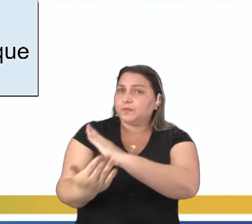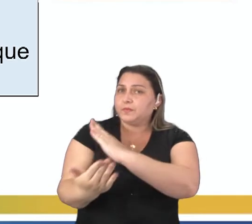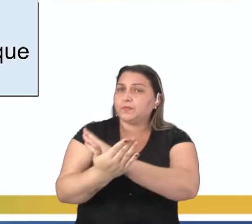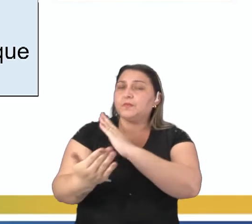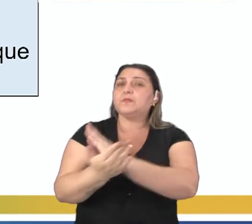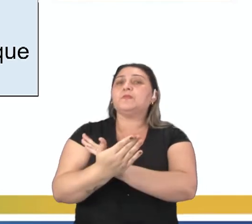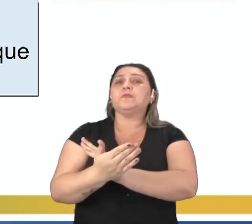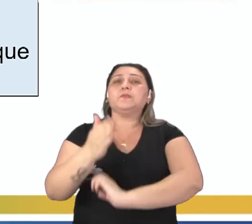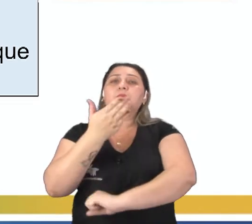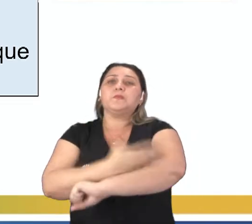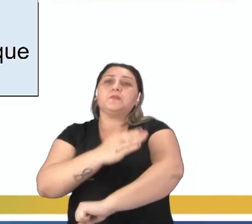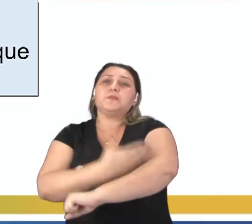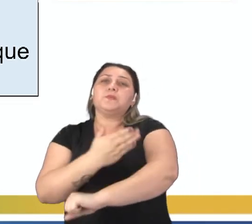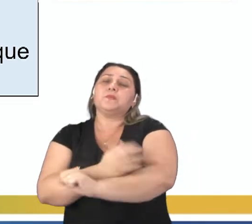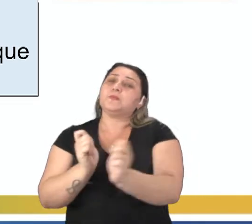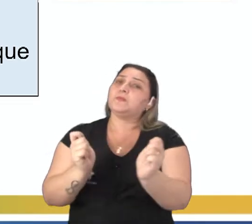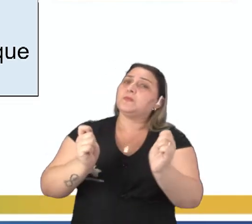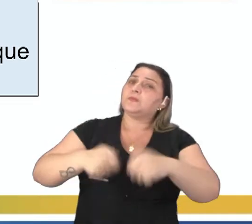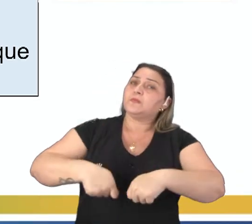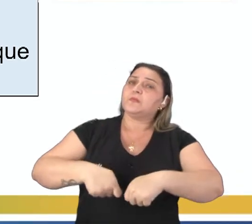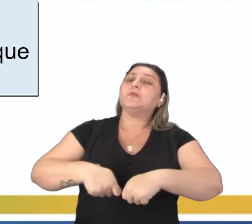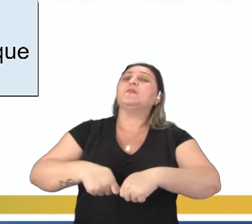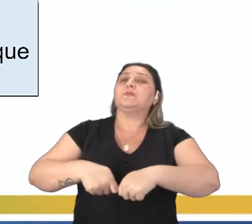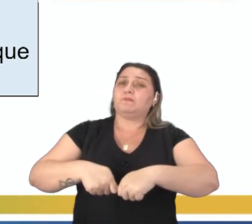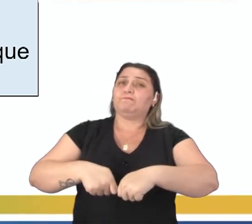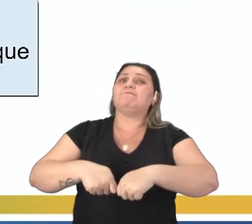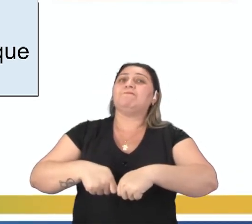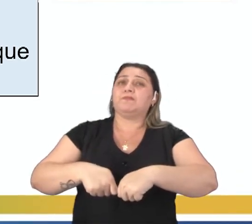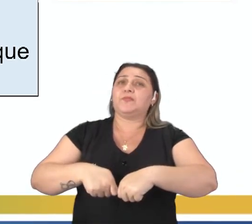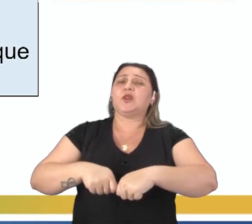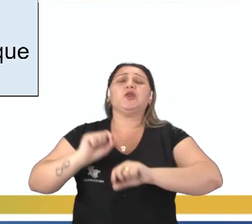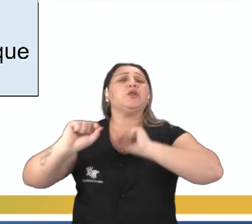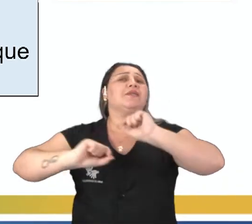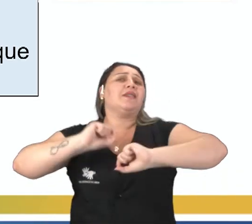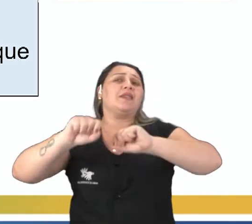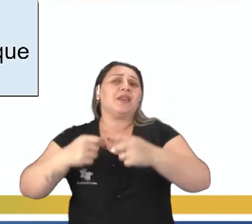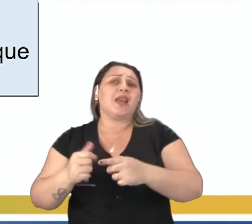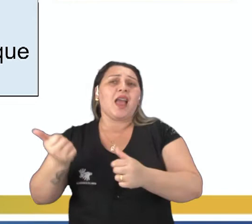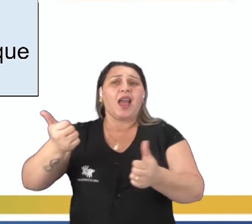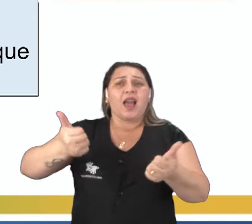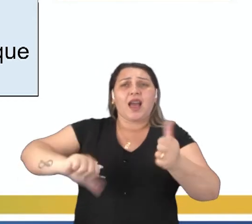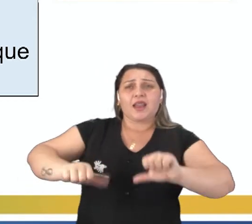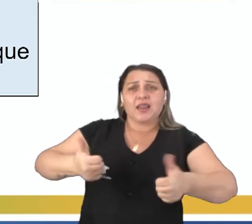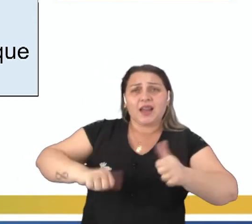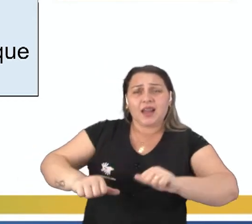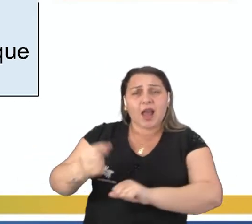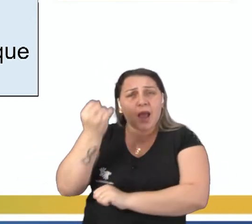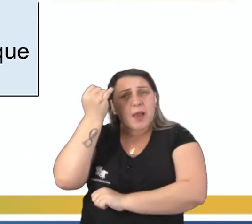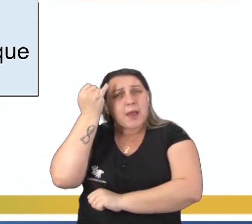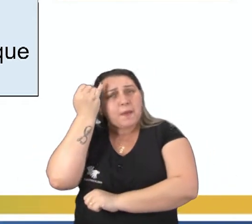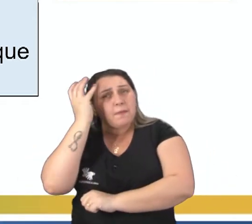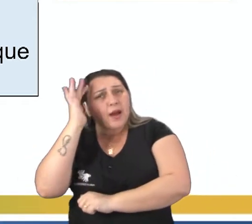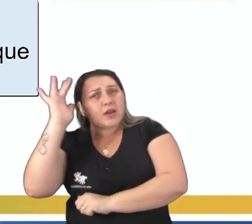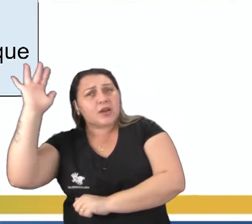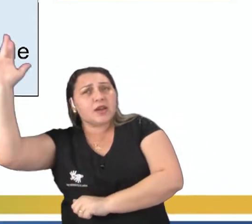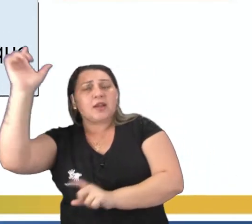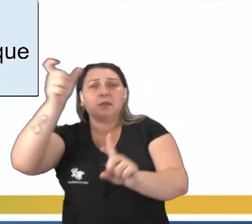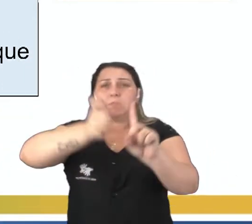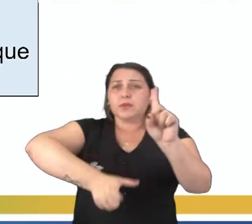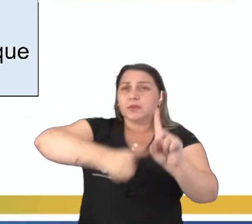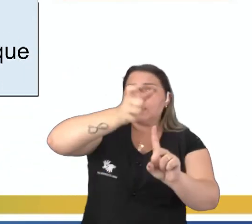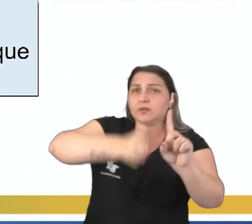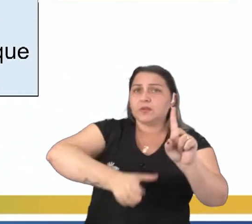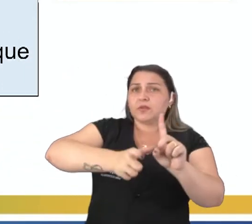a exercitar a capacidade de inferir, ou seja, analisar e imaginar